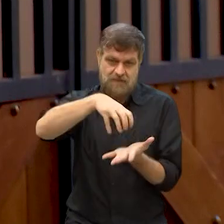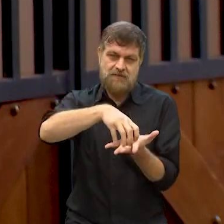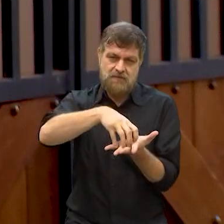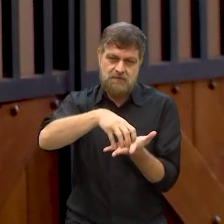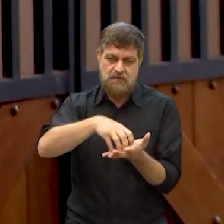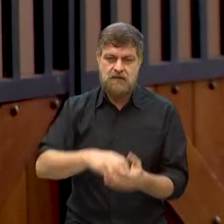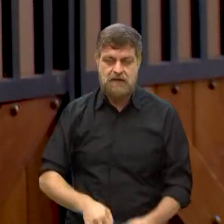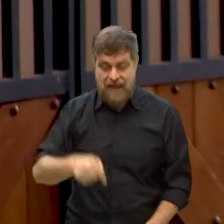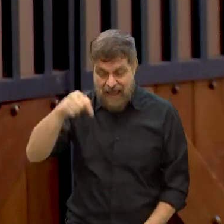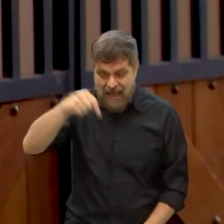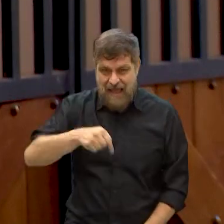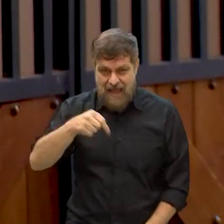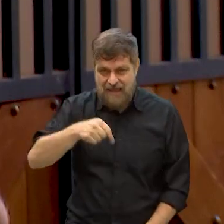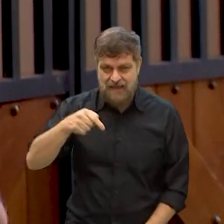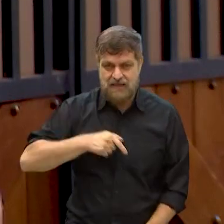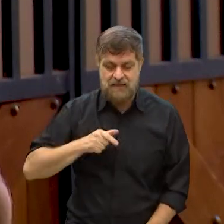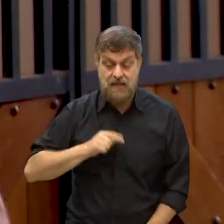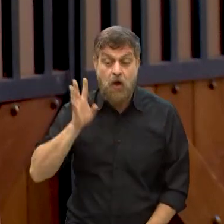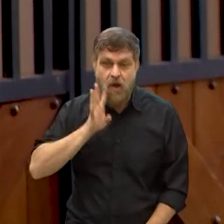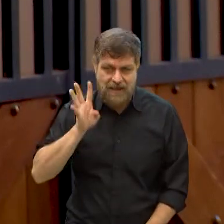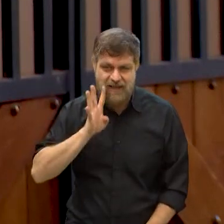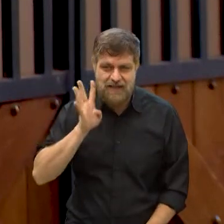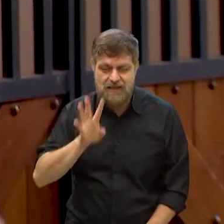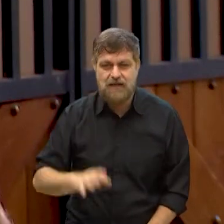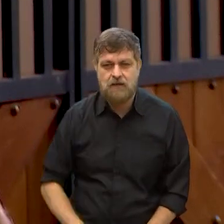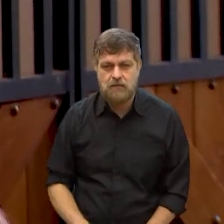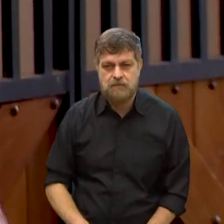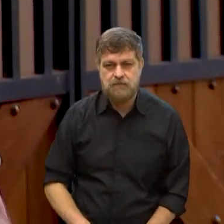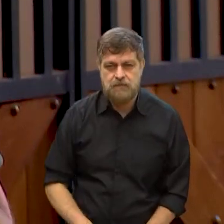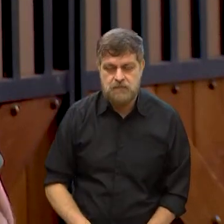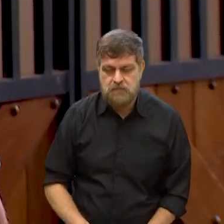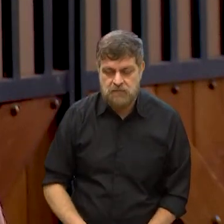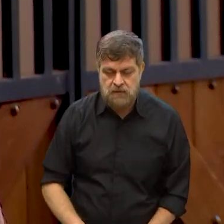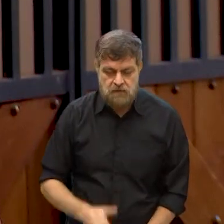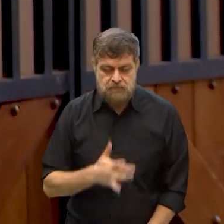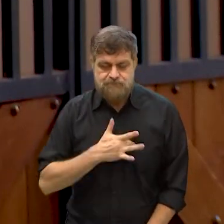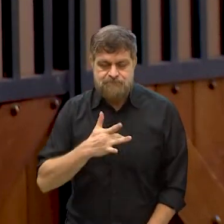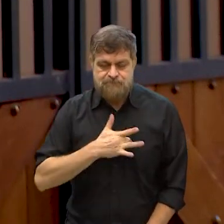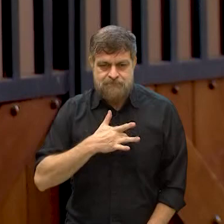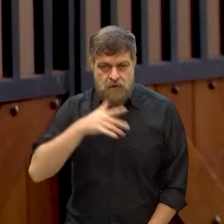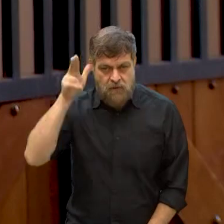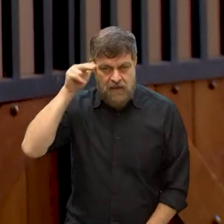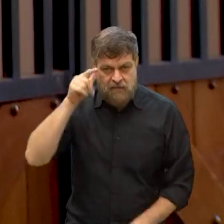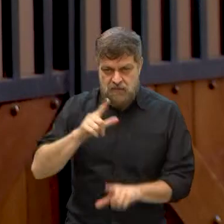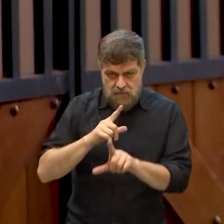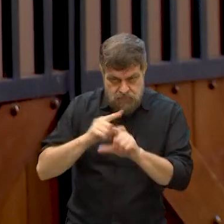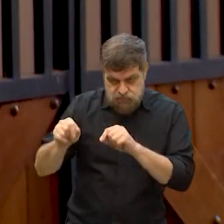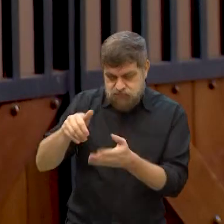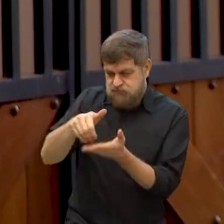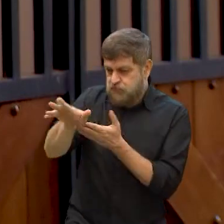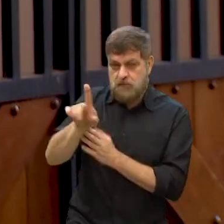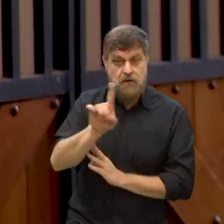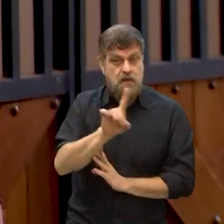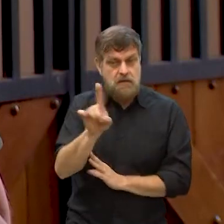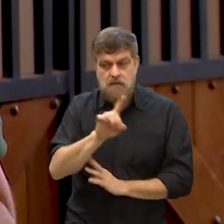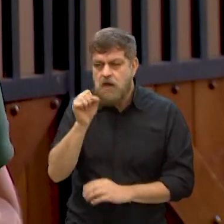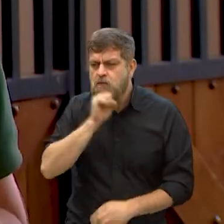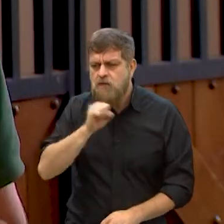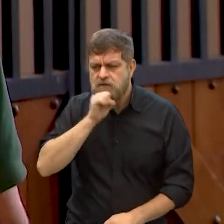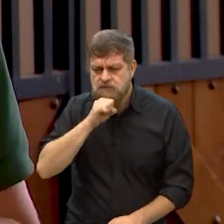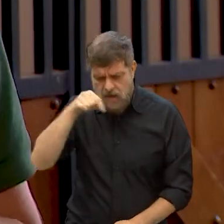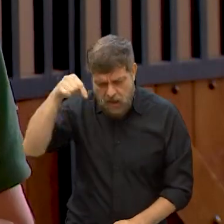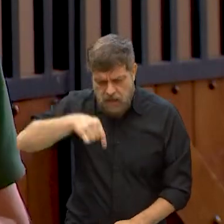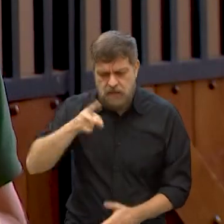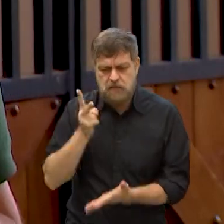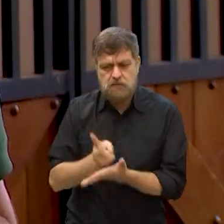também. É, aqui no Aras tem uma coisa muito legal, que ele se apaixona pelo cavalo e ele não deixa ir embora. Então a gente